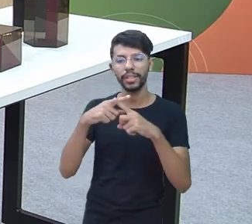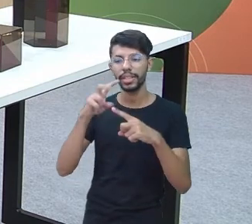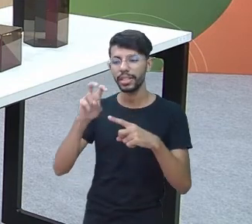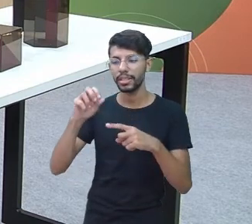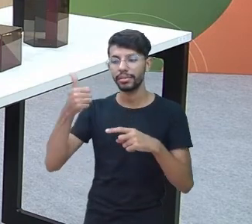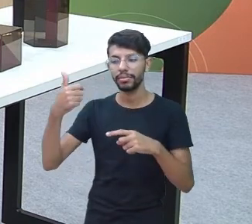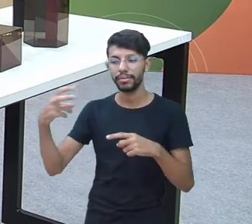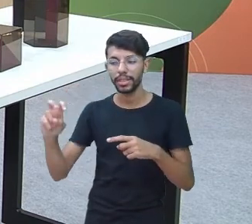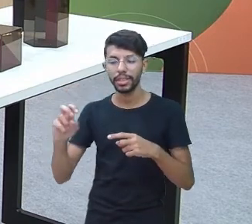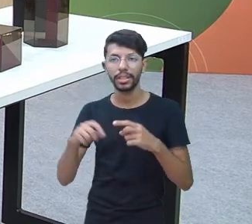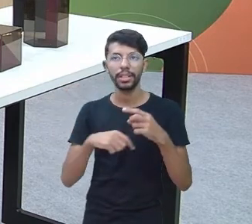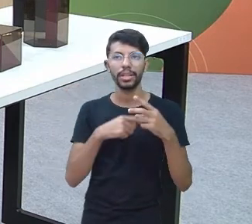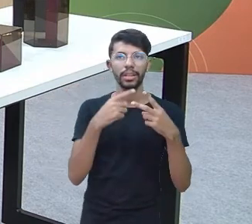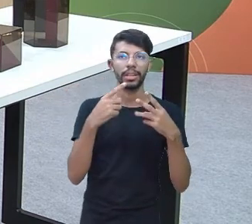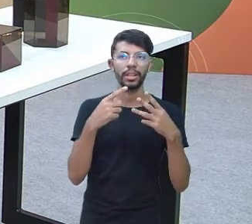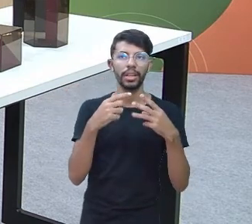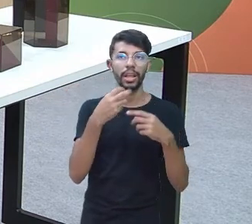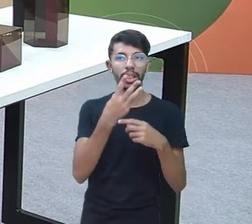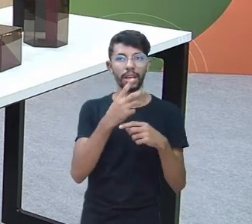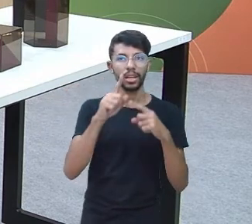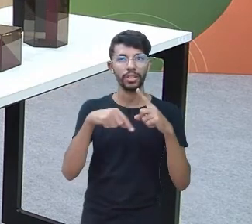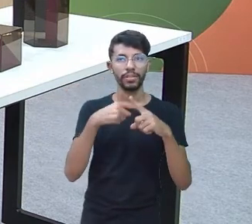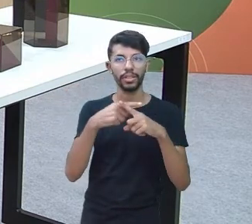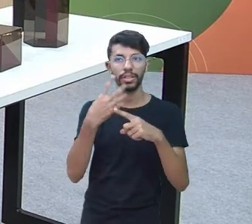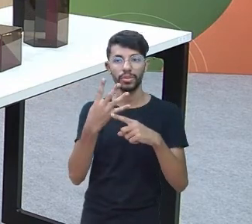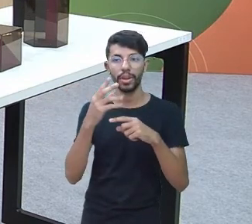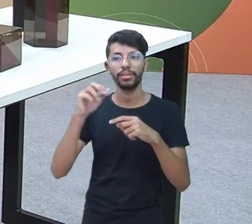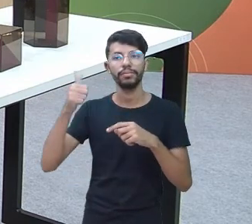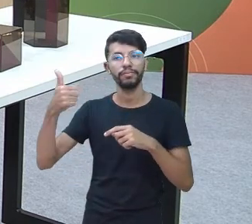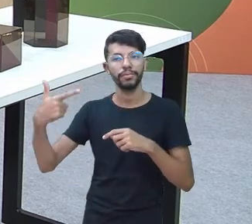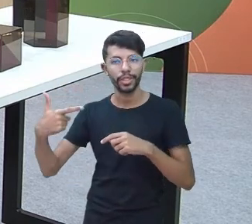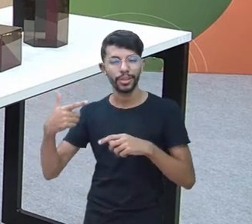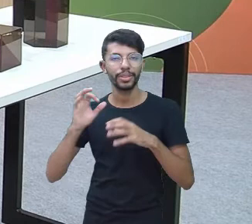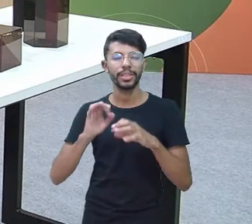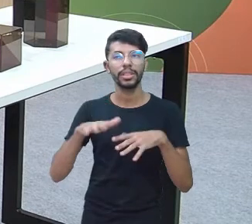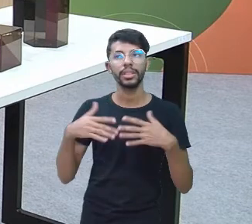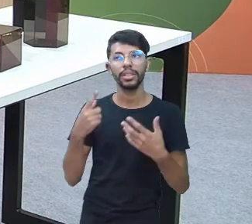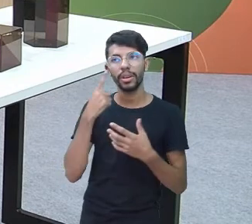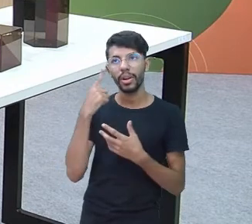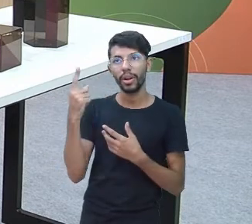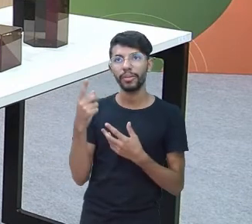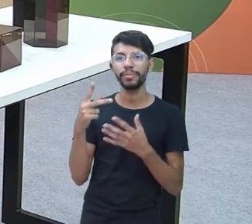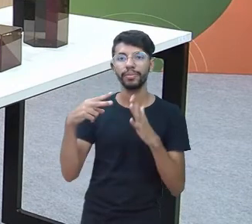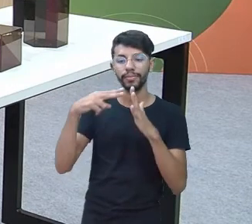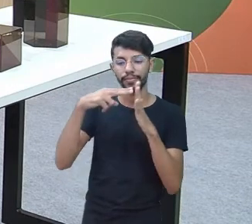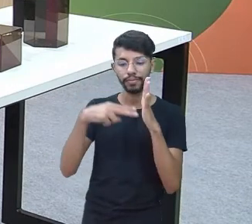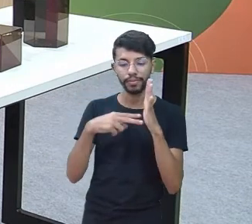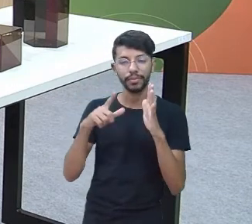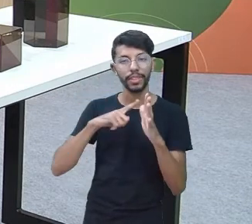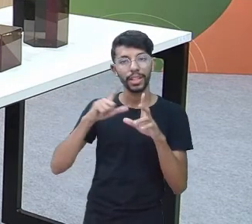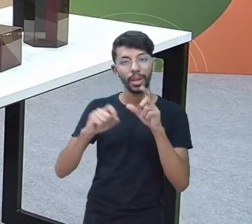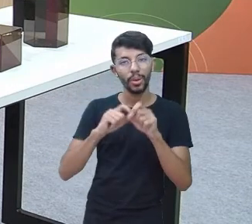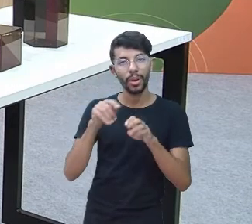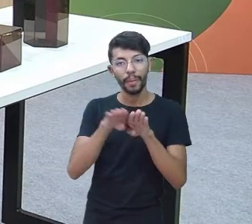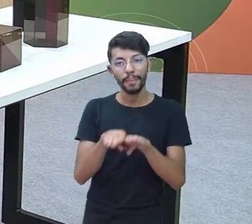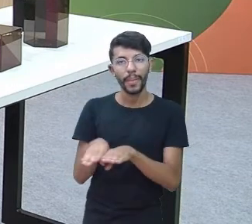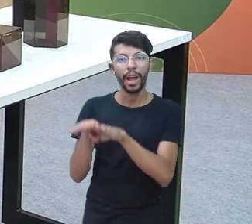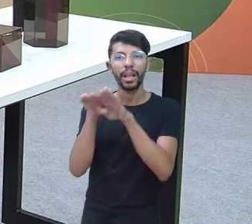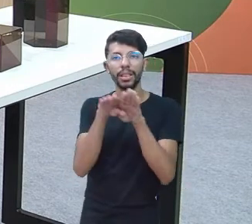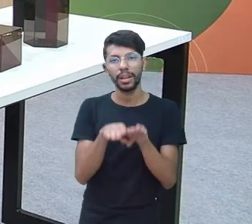12. Veja que esse prisma, né, esse elemento aqui no prisma, ele tem um padrão de comportamento.